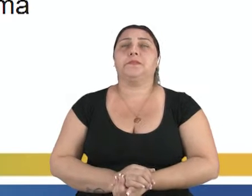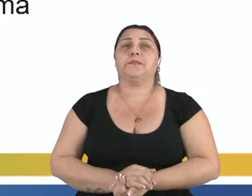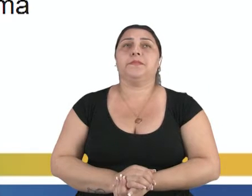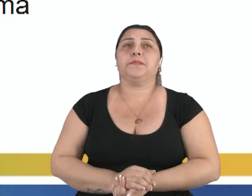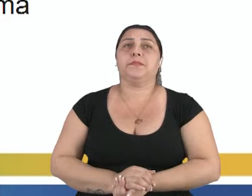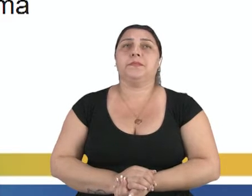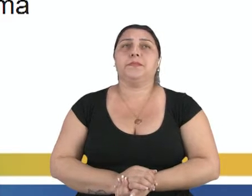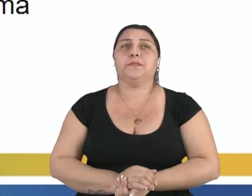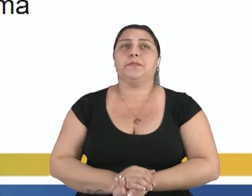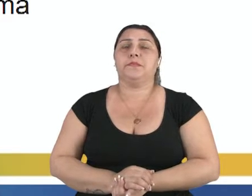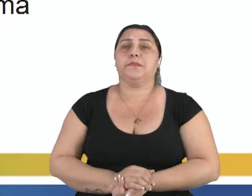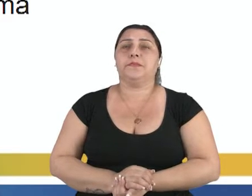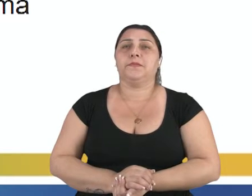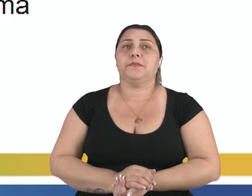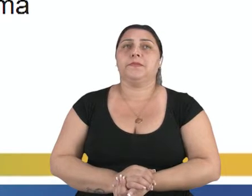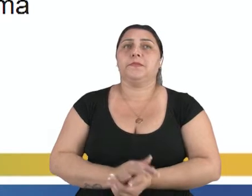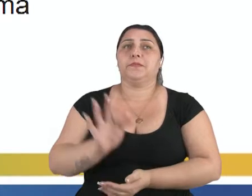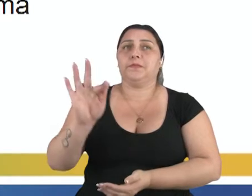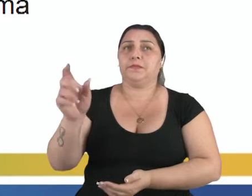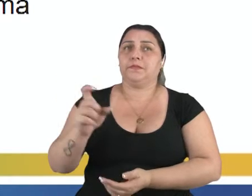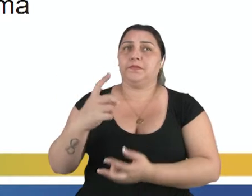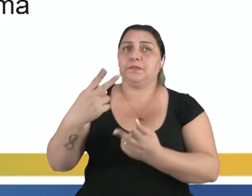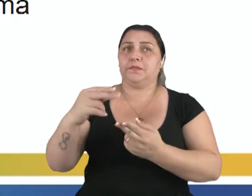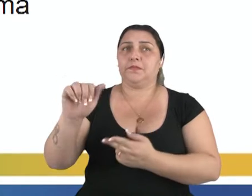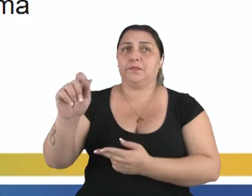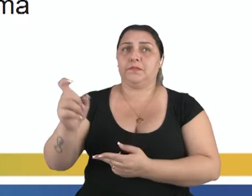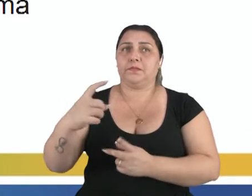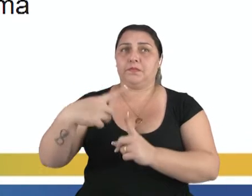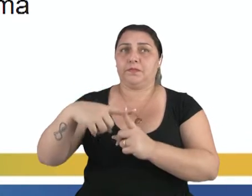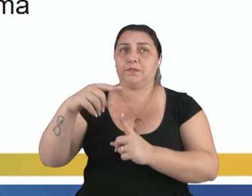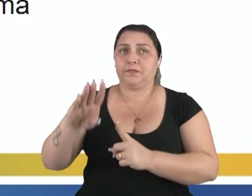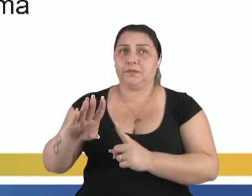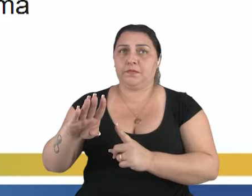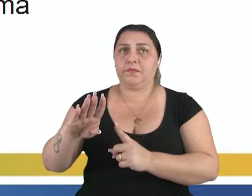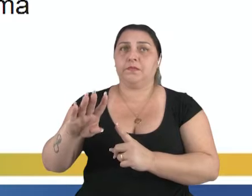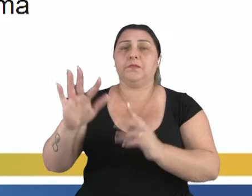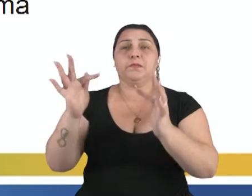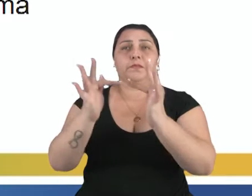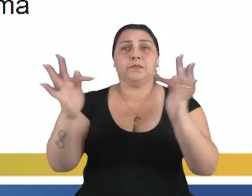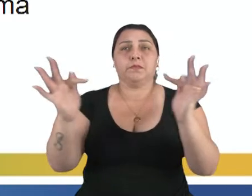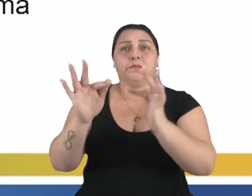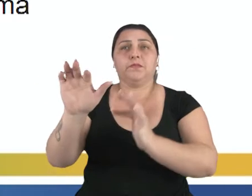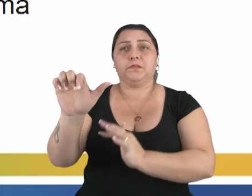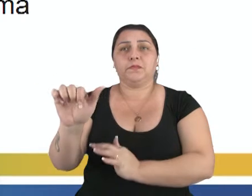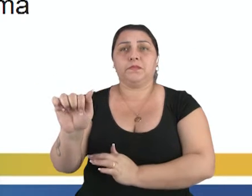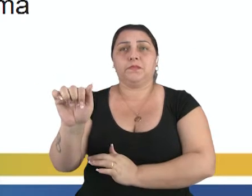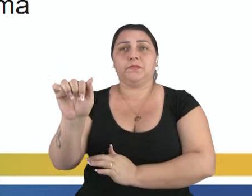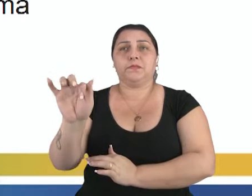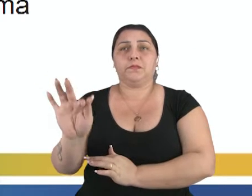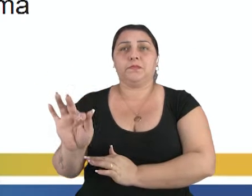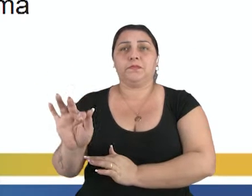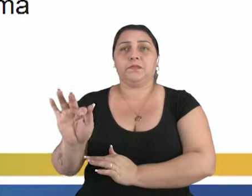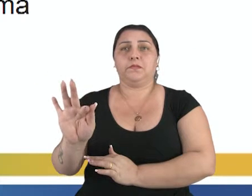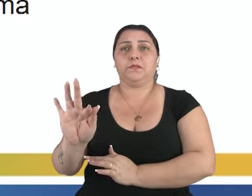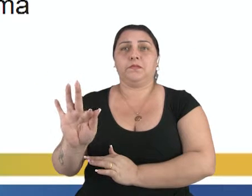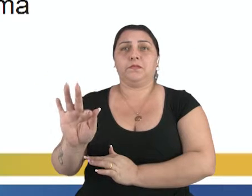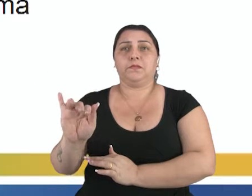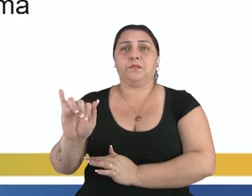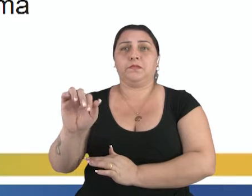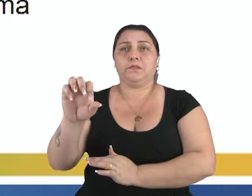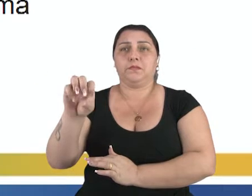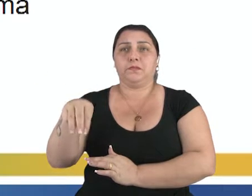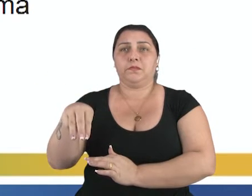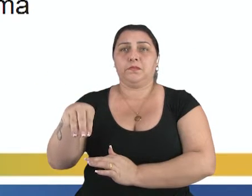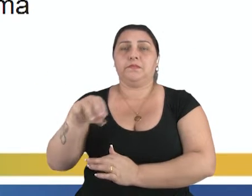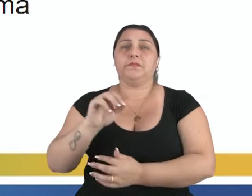x mais b, então você vai perceber que a nossa situação é de fato uma função